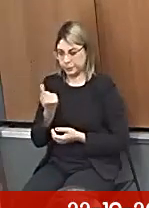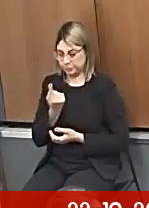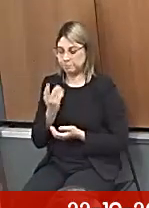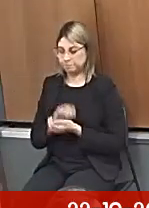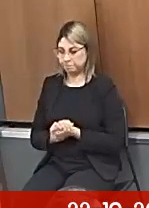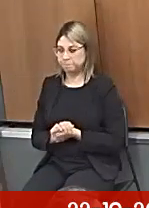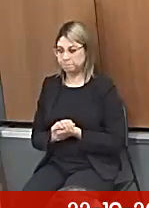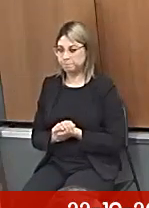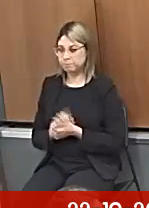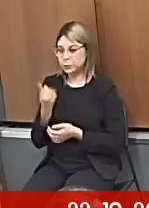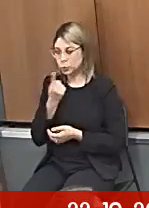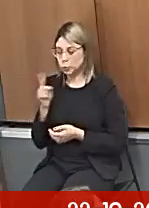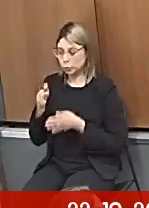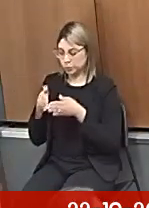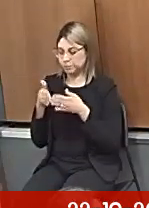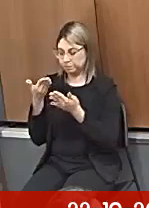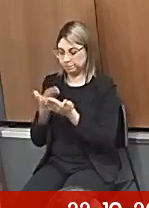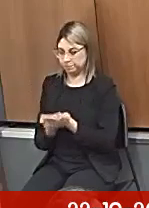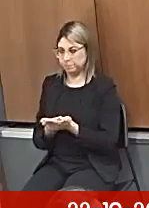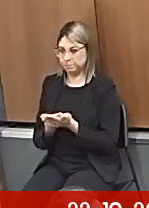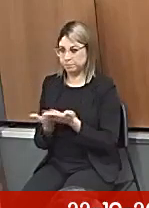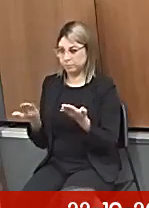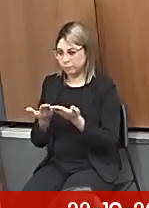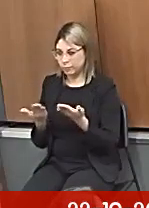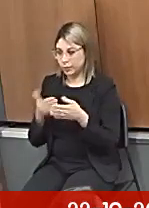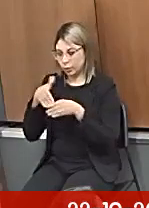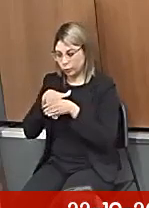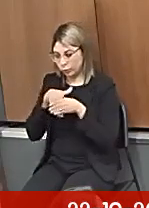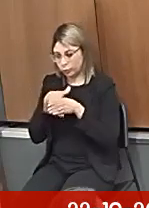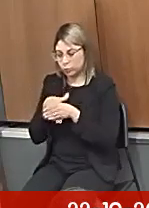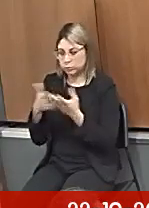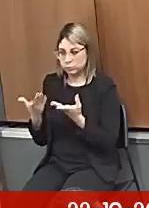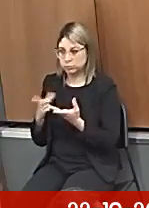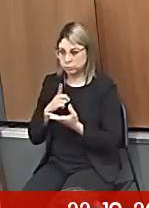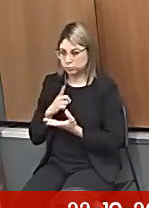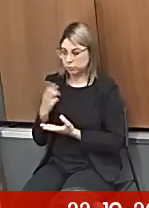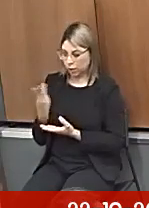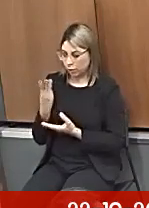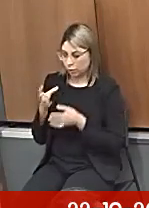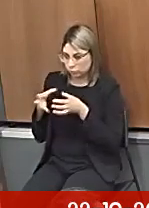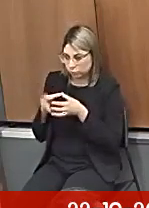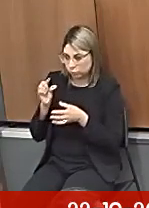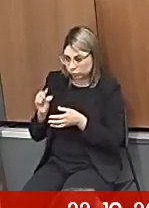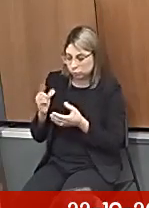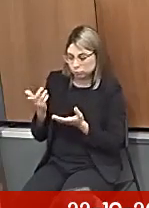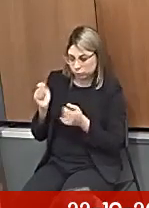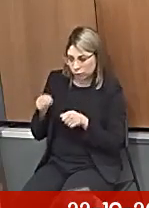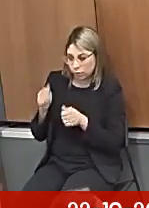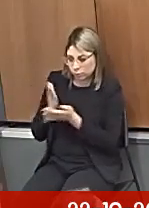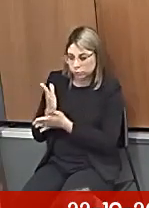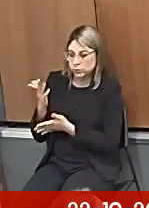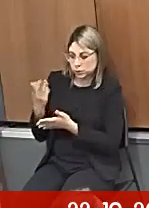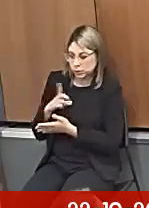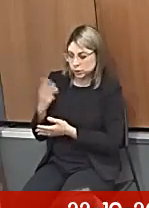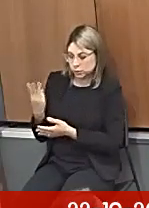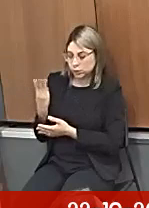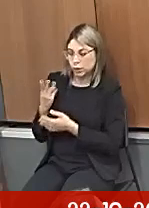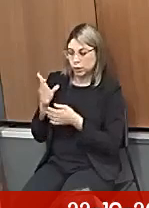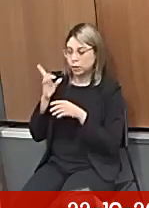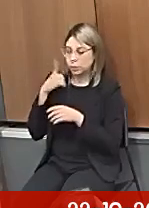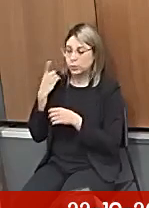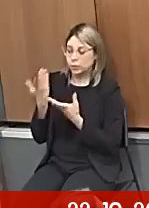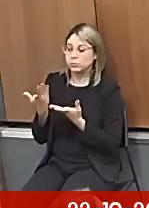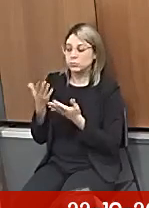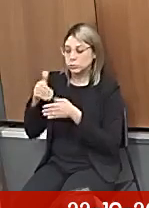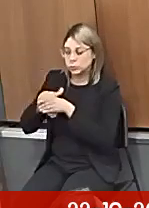todos nós. Então, este é o último requerimento. Vamos colocar em votação, tendo quórum aqui, precisávamos de 3 deputados, temos aqui o quórum.